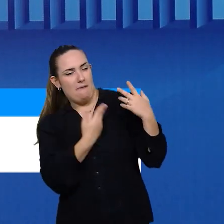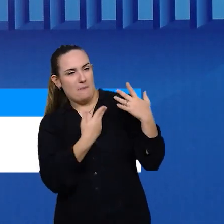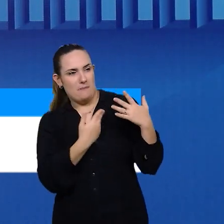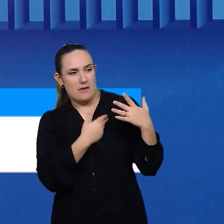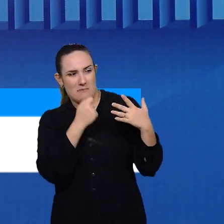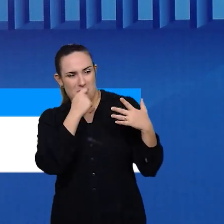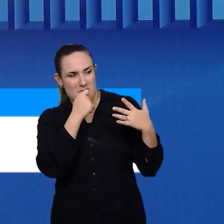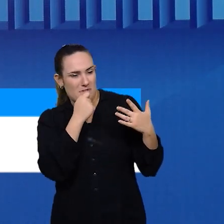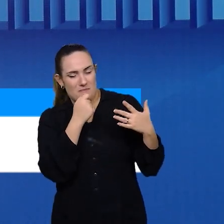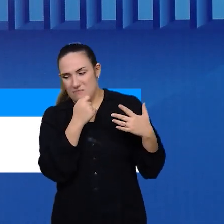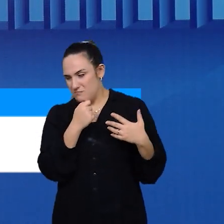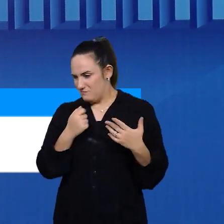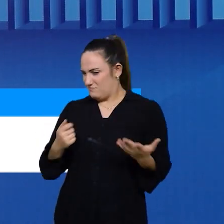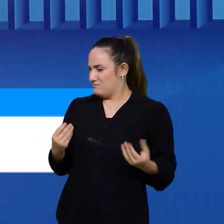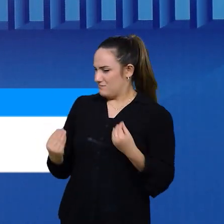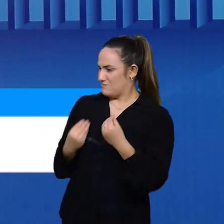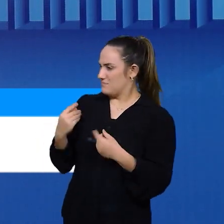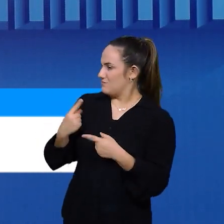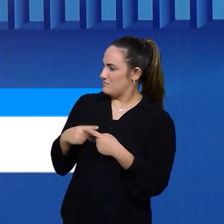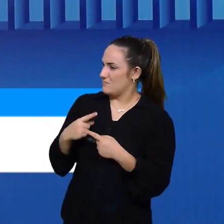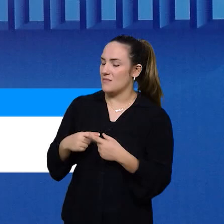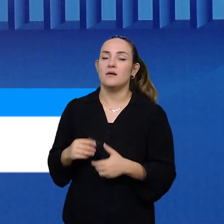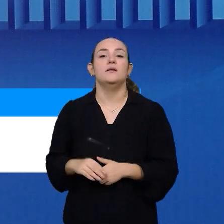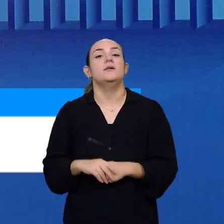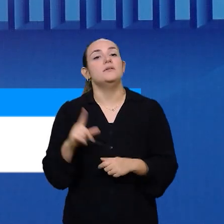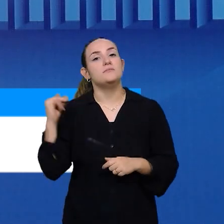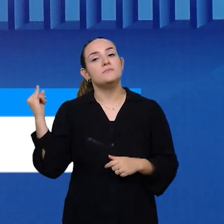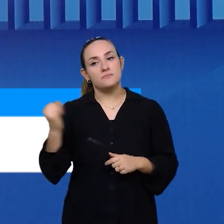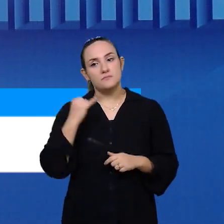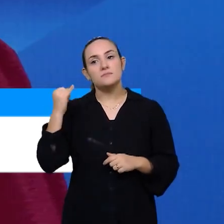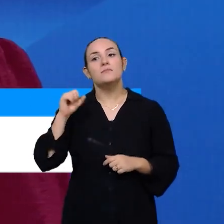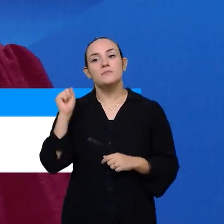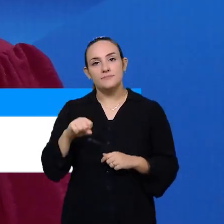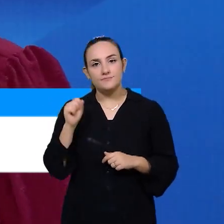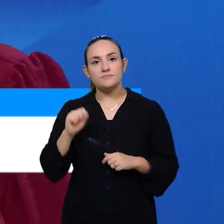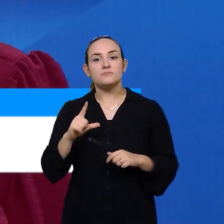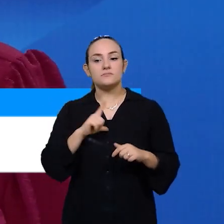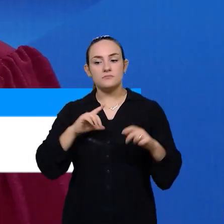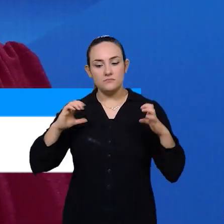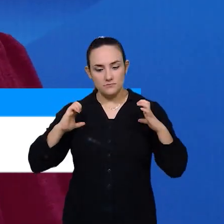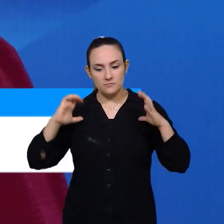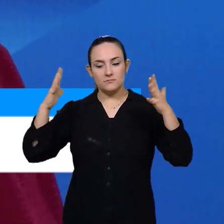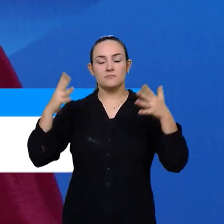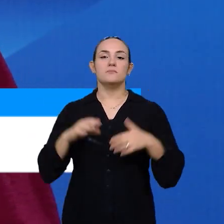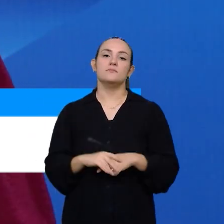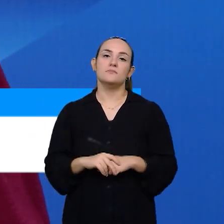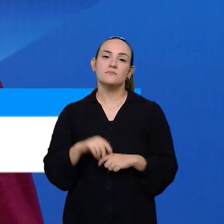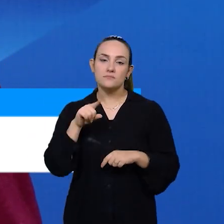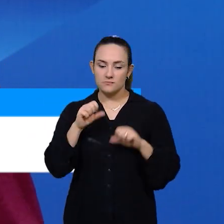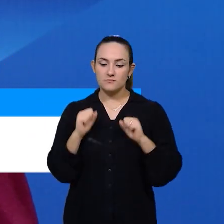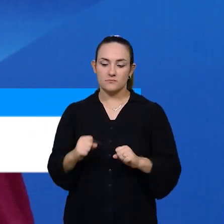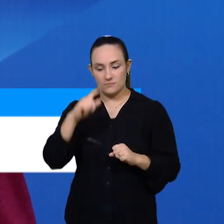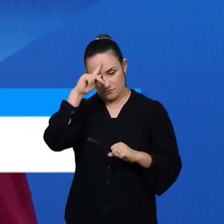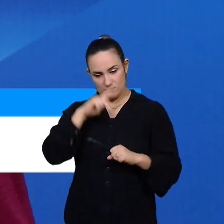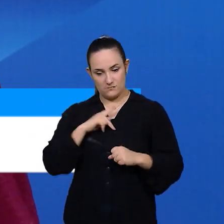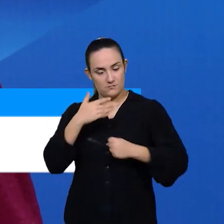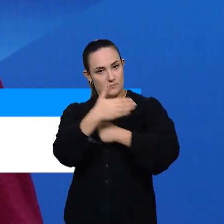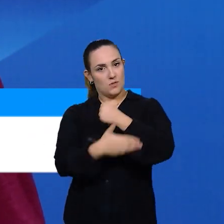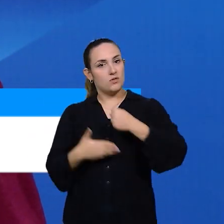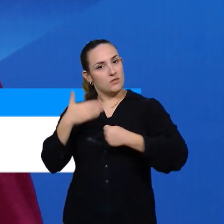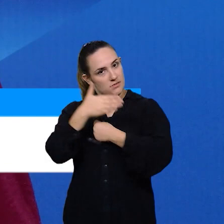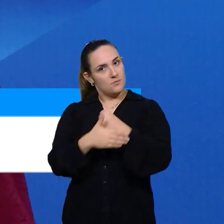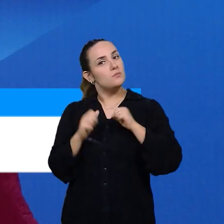vista, principalmente pelos colegas de trabalho, pela própria família hoje em dia. É muito importante esse tipo de evento para conscientizar que você pode